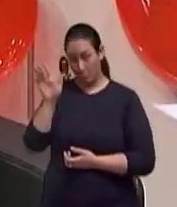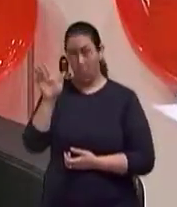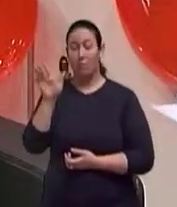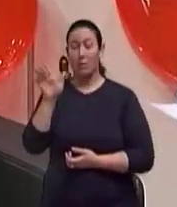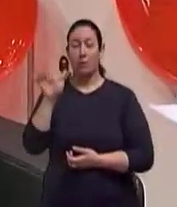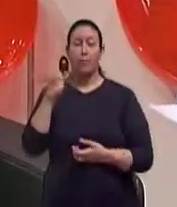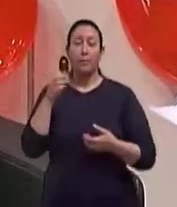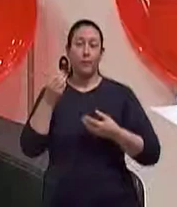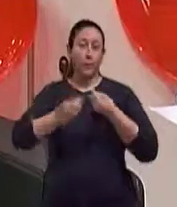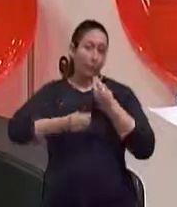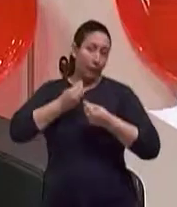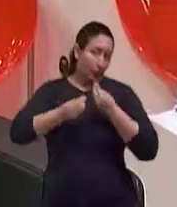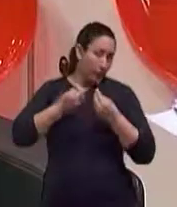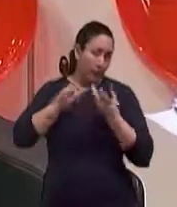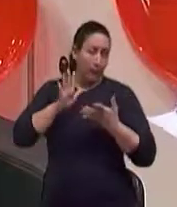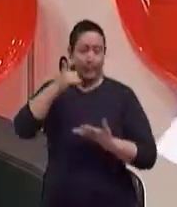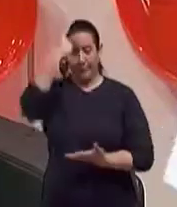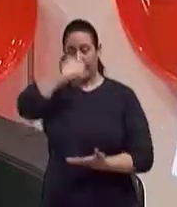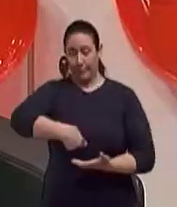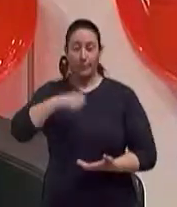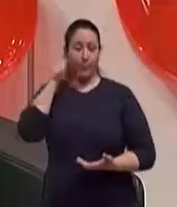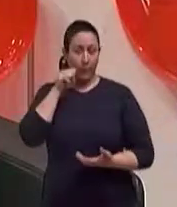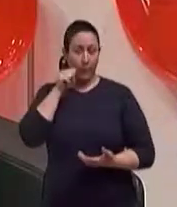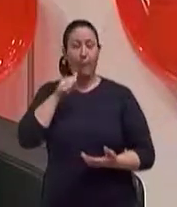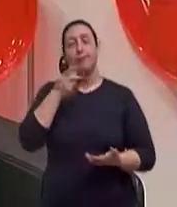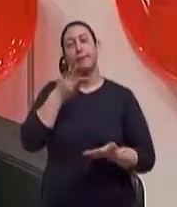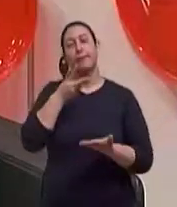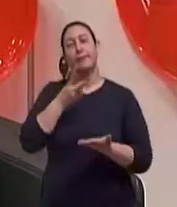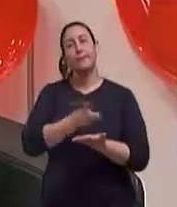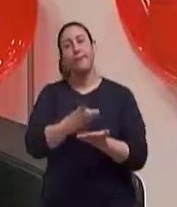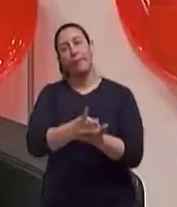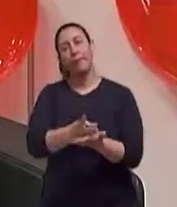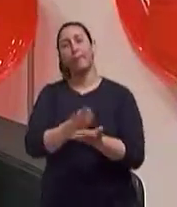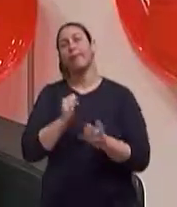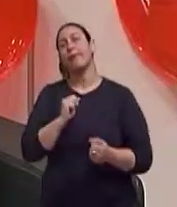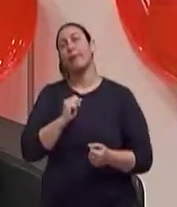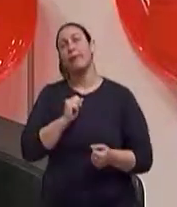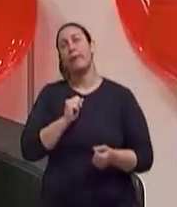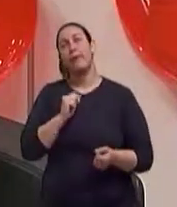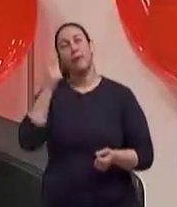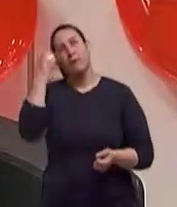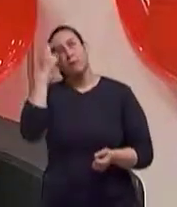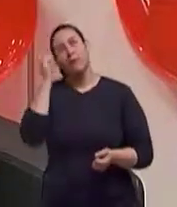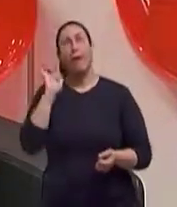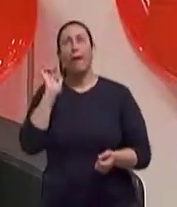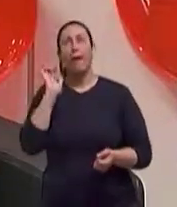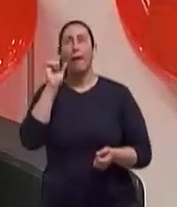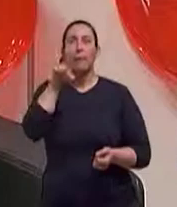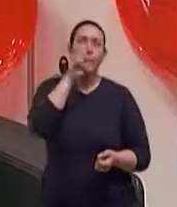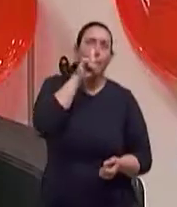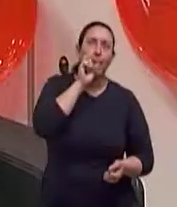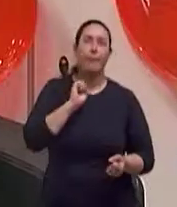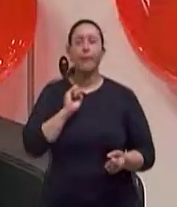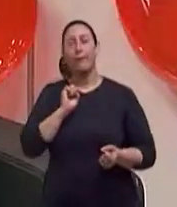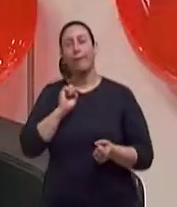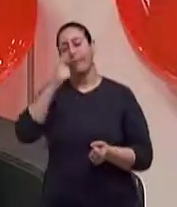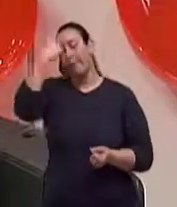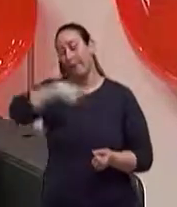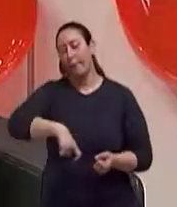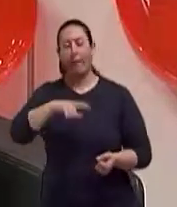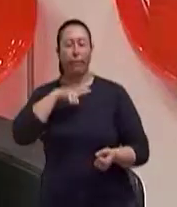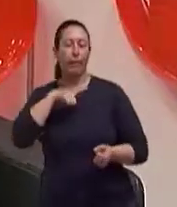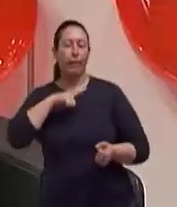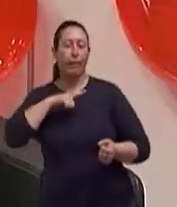a tendência Nossa da mulher é a questão assim da mãe né da Maternidade consegue ser dinâmica